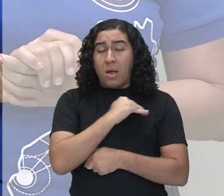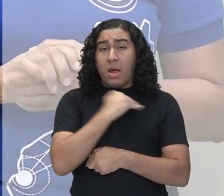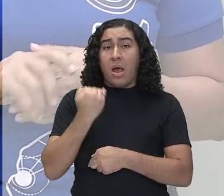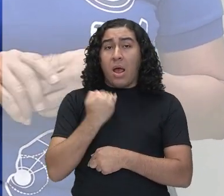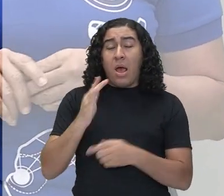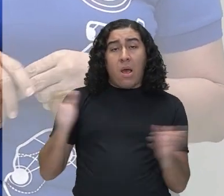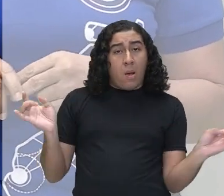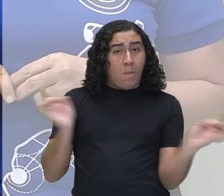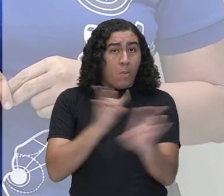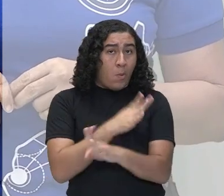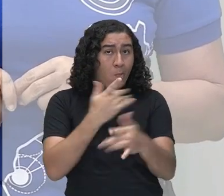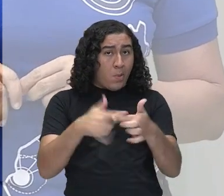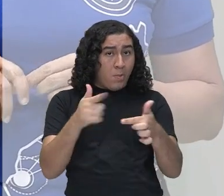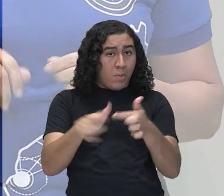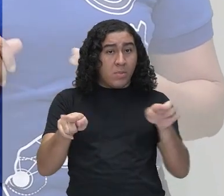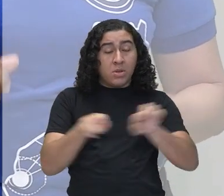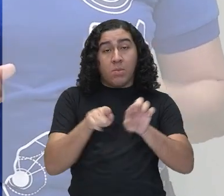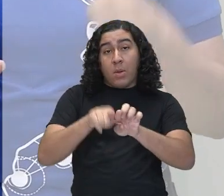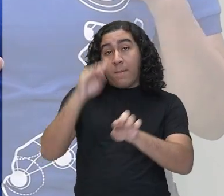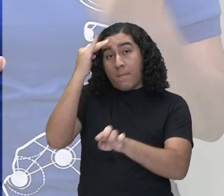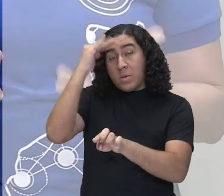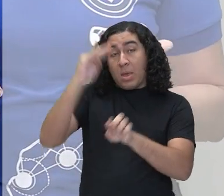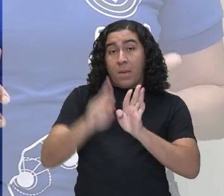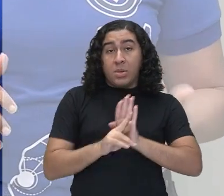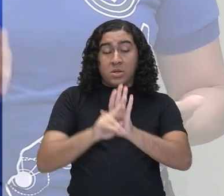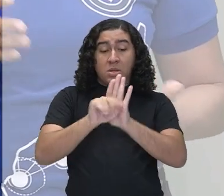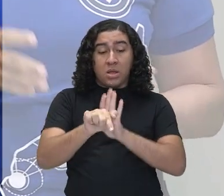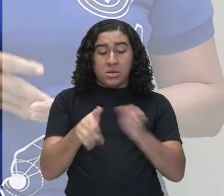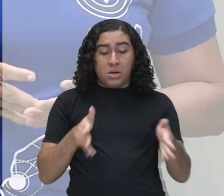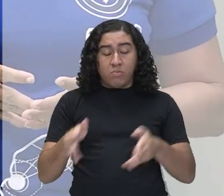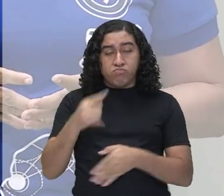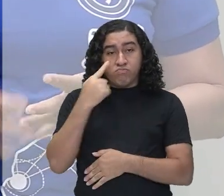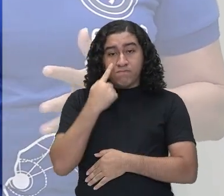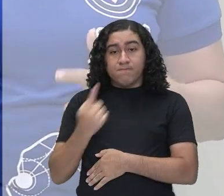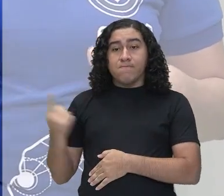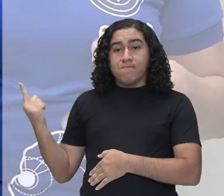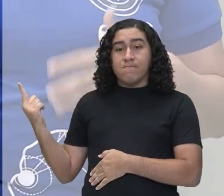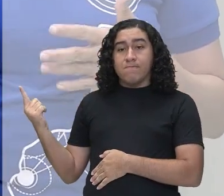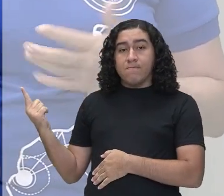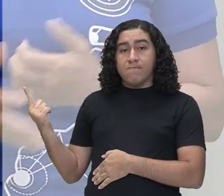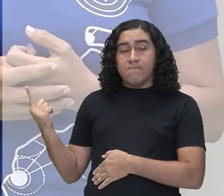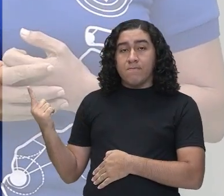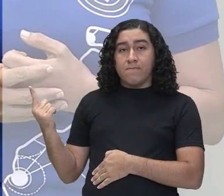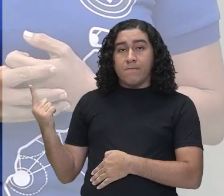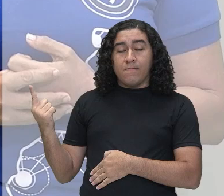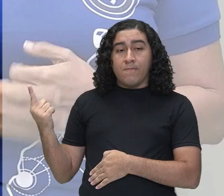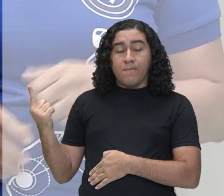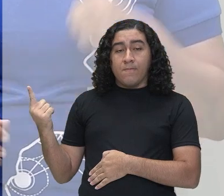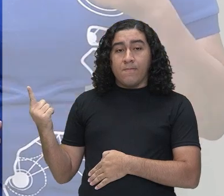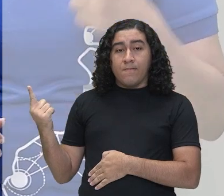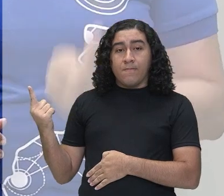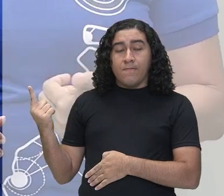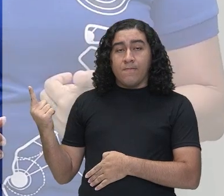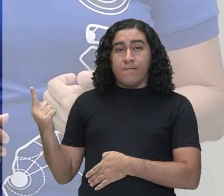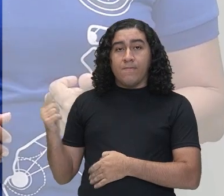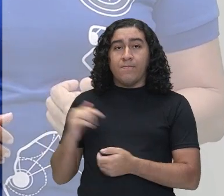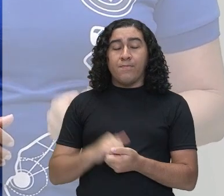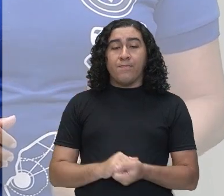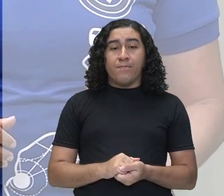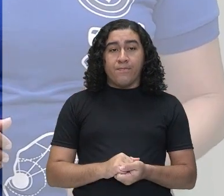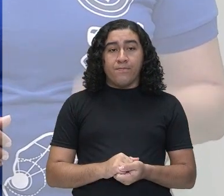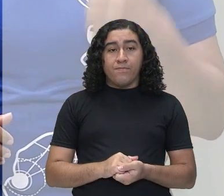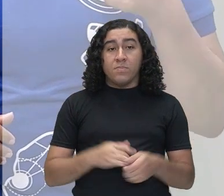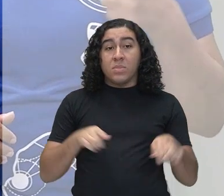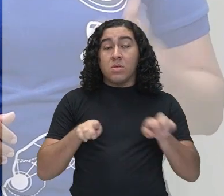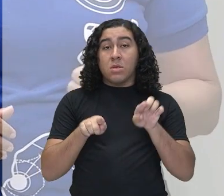E os principais representantes dessa segunda geração romântica, Álvares de Azevedo, Casimiro de Abreu, temos